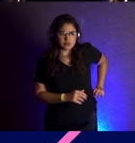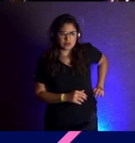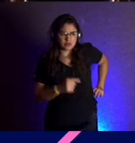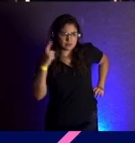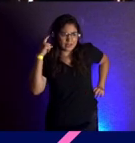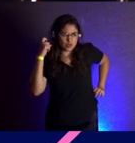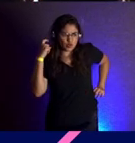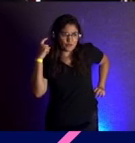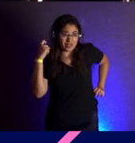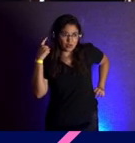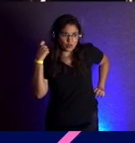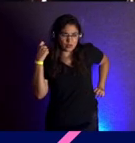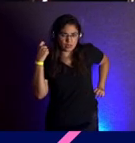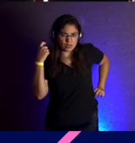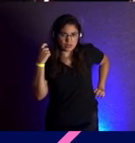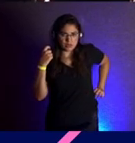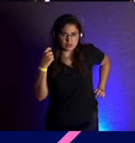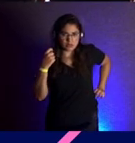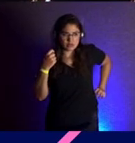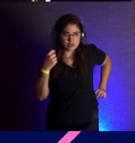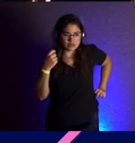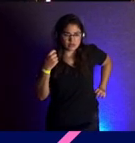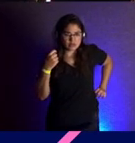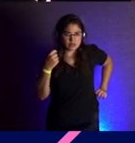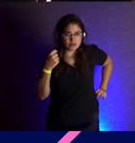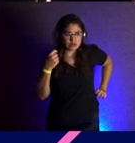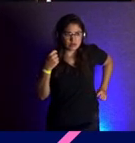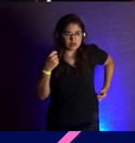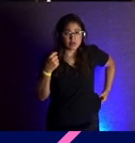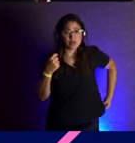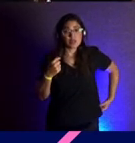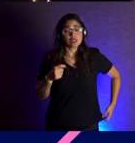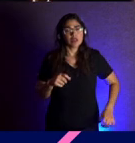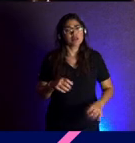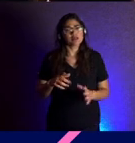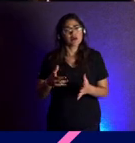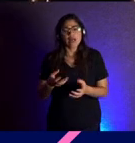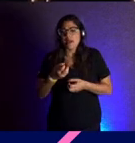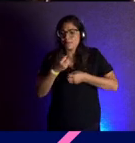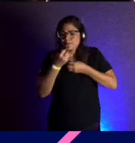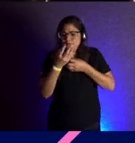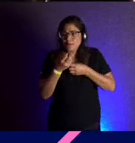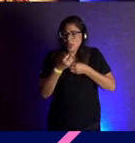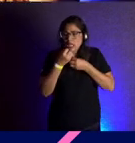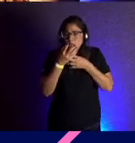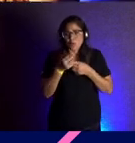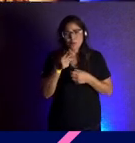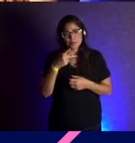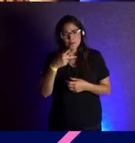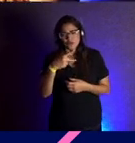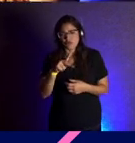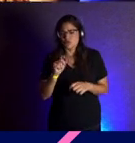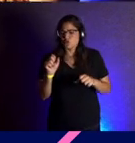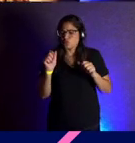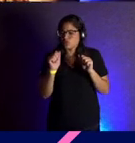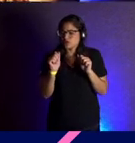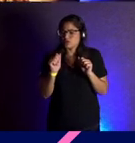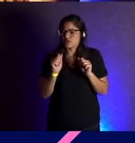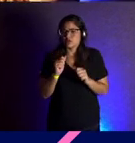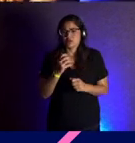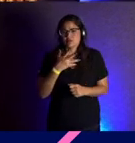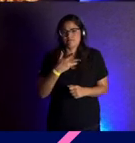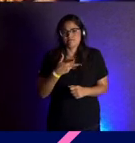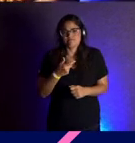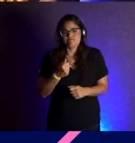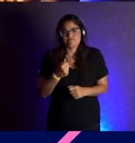mudanças climáticas. Adorei ouvir seu depoimento, Helena. E eu acho que aquela listinha, eu assino embaixo, né, das listinhas do